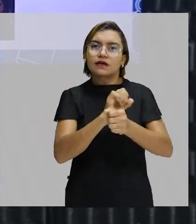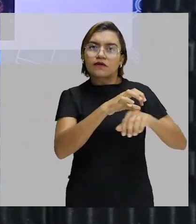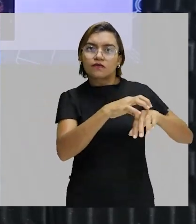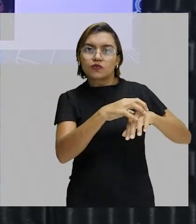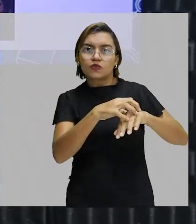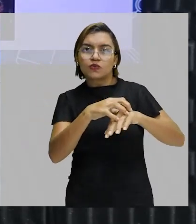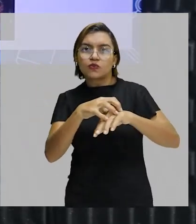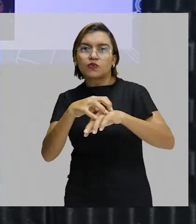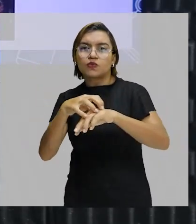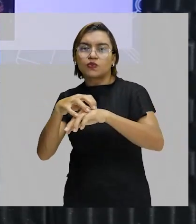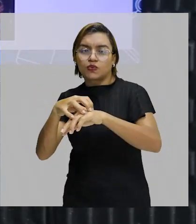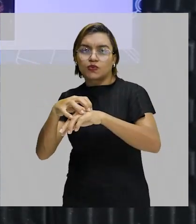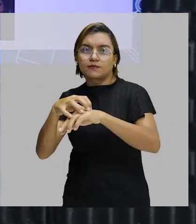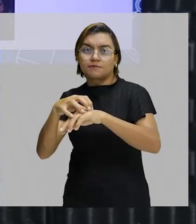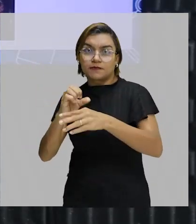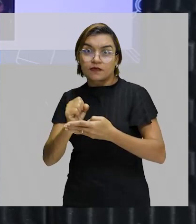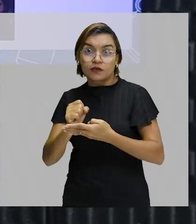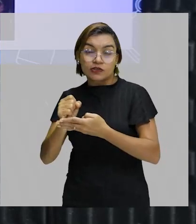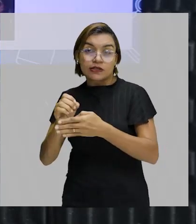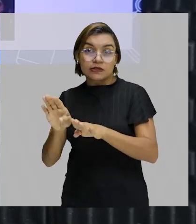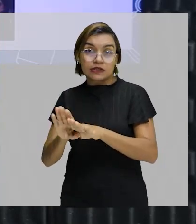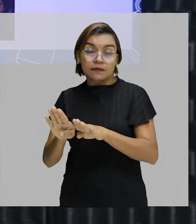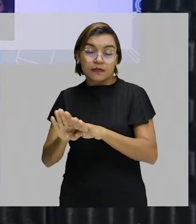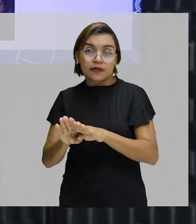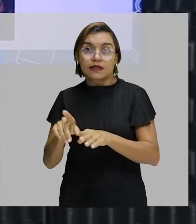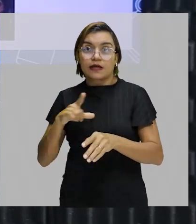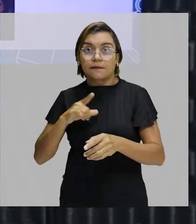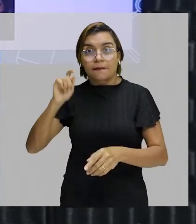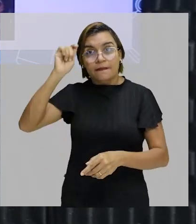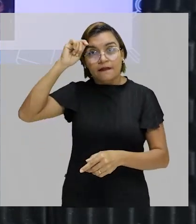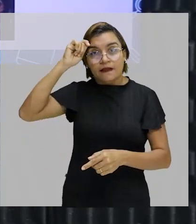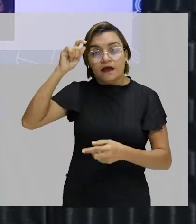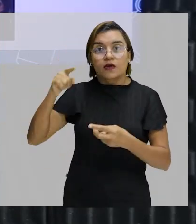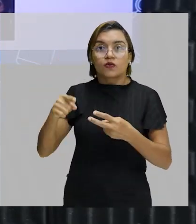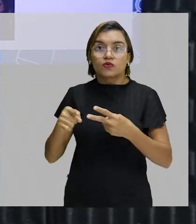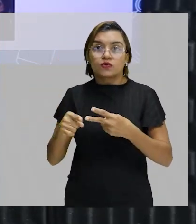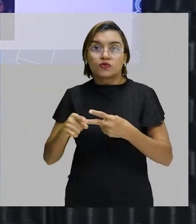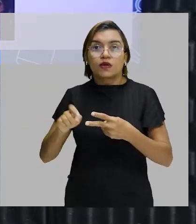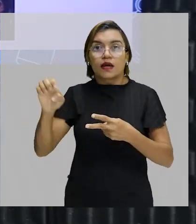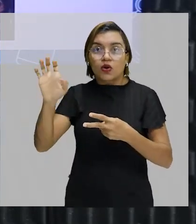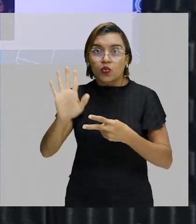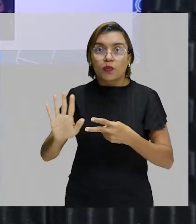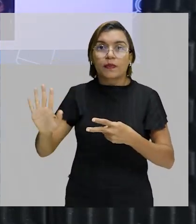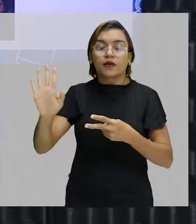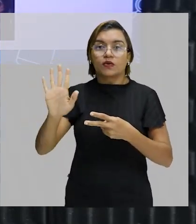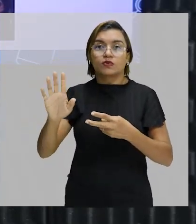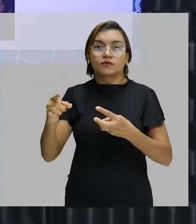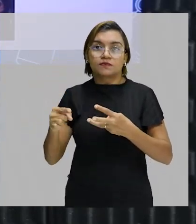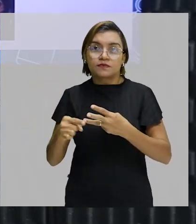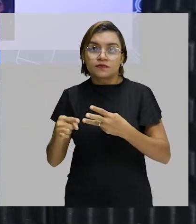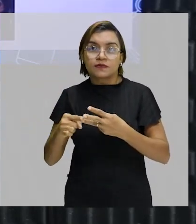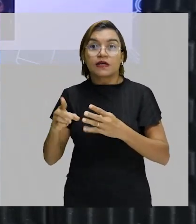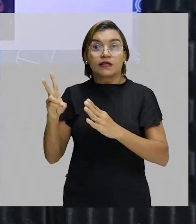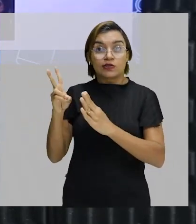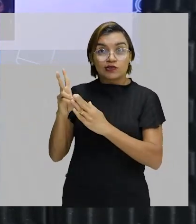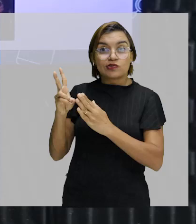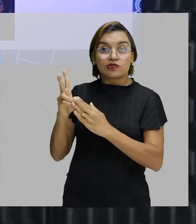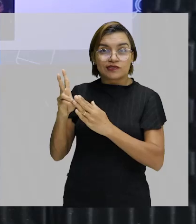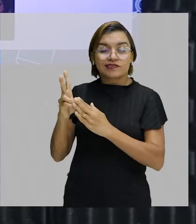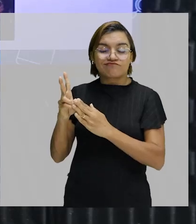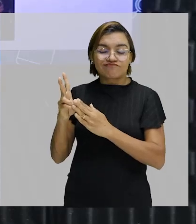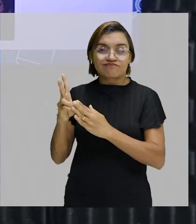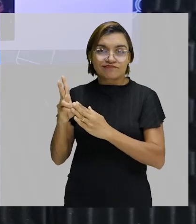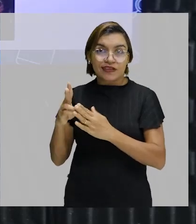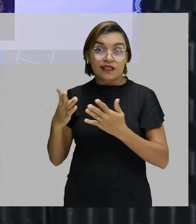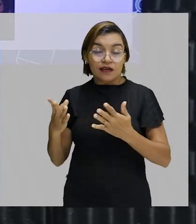auxiliar nessa mão de obra. Então, nós temos negros, nós temos europeus e nós temos indígenas. Então,